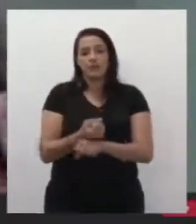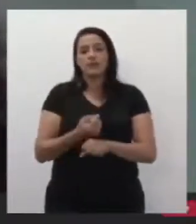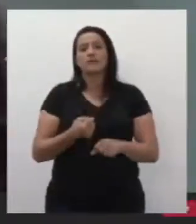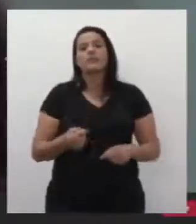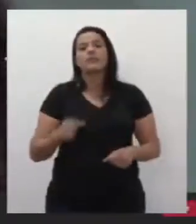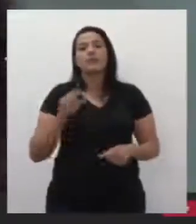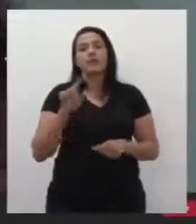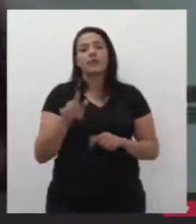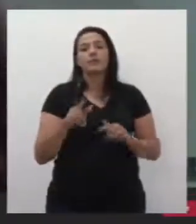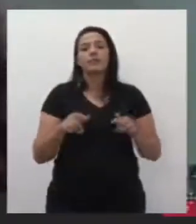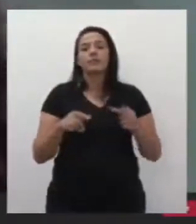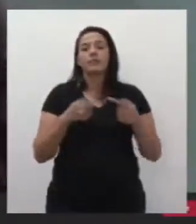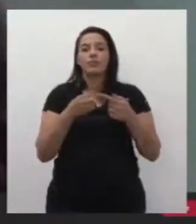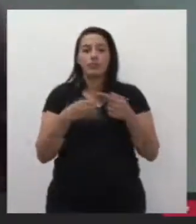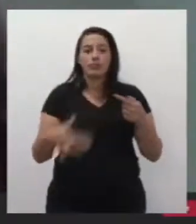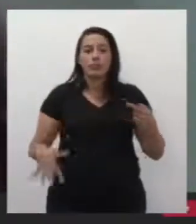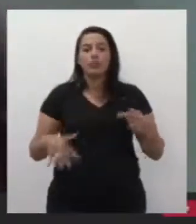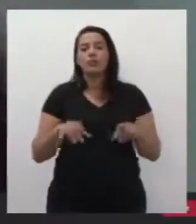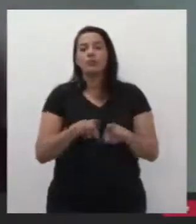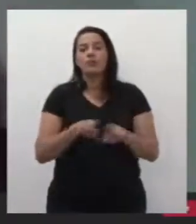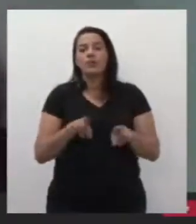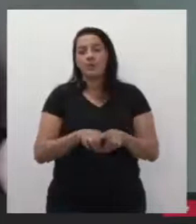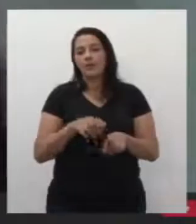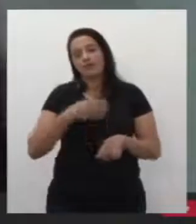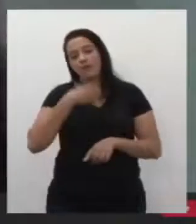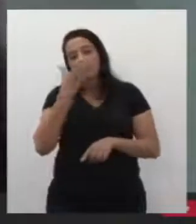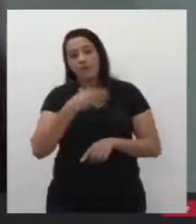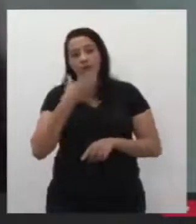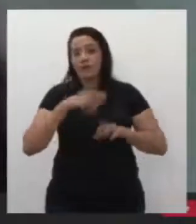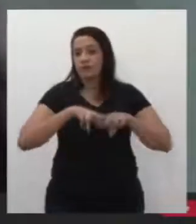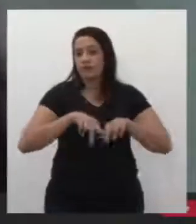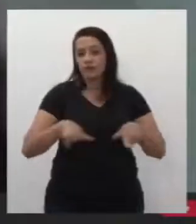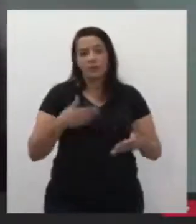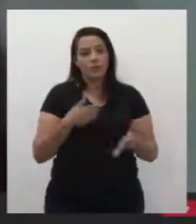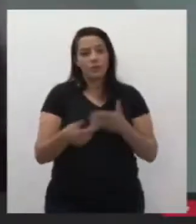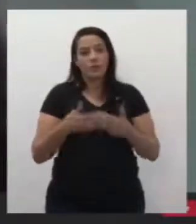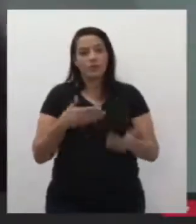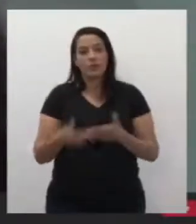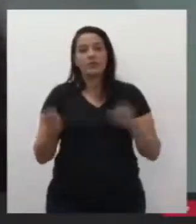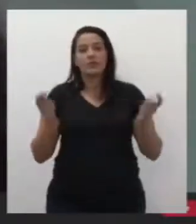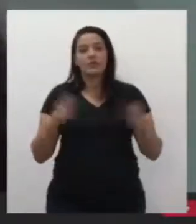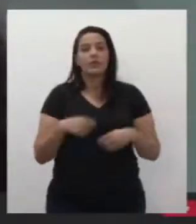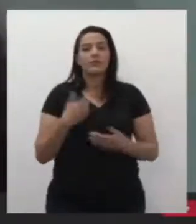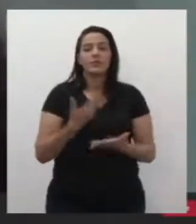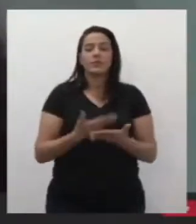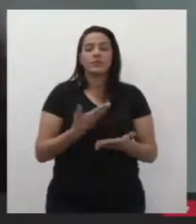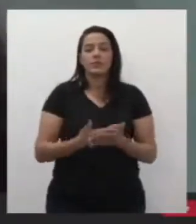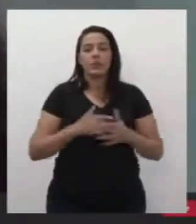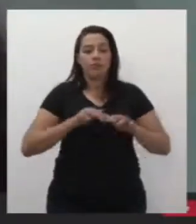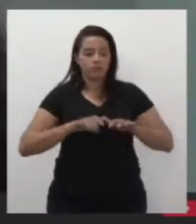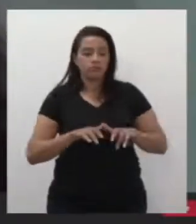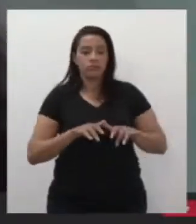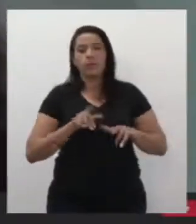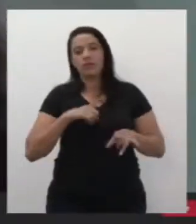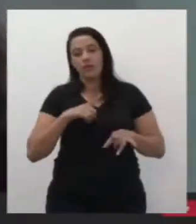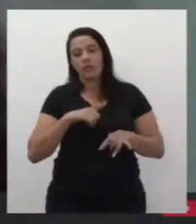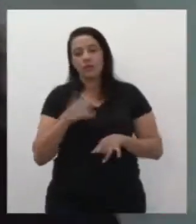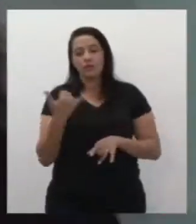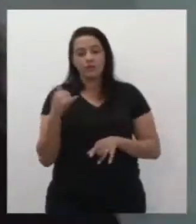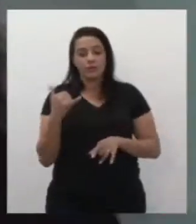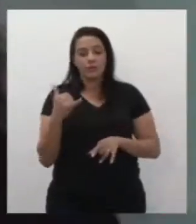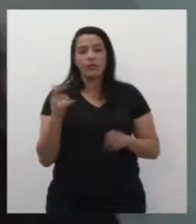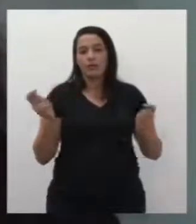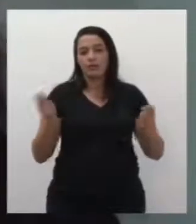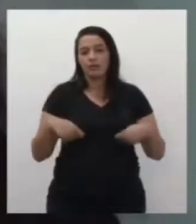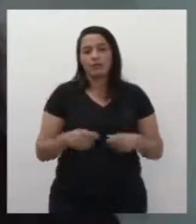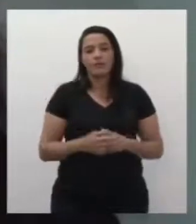né, então para quem tem Android, quanto para quem tem iPhone, além de poder estudar no computador, tá? Então, não só... Eu quero